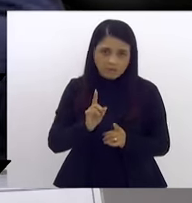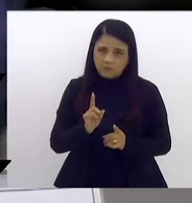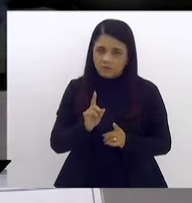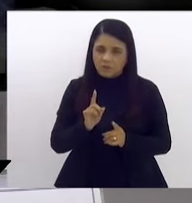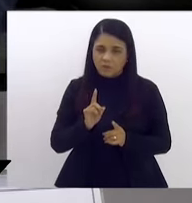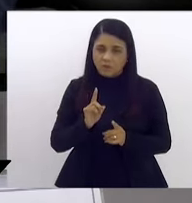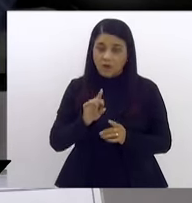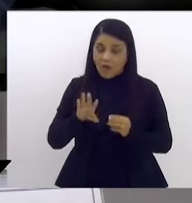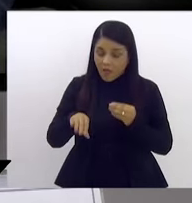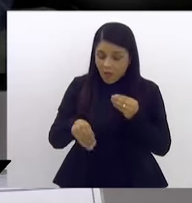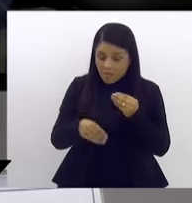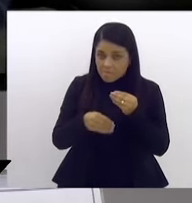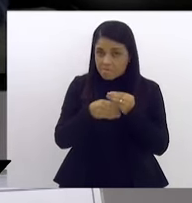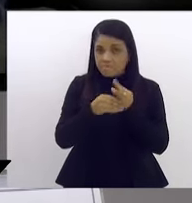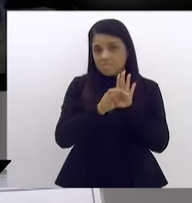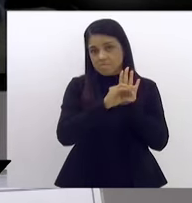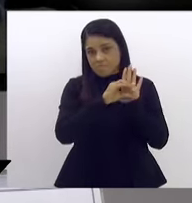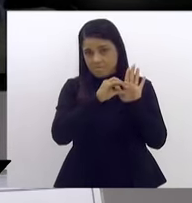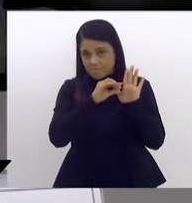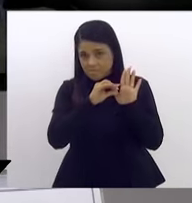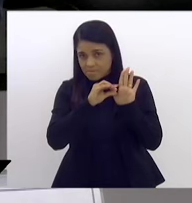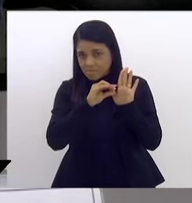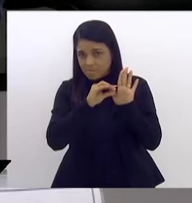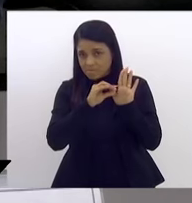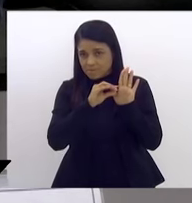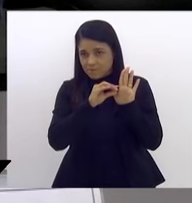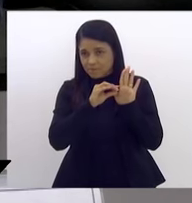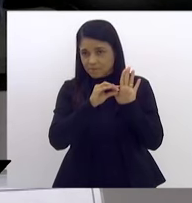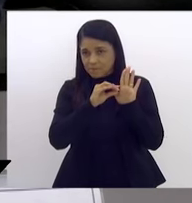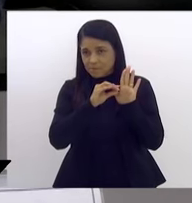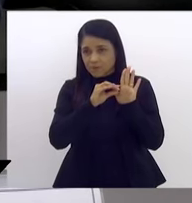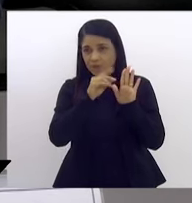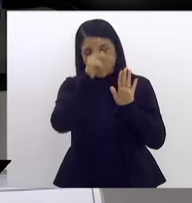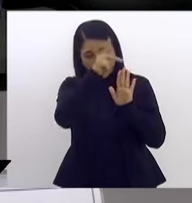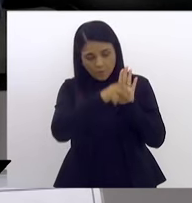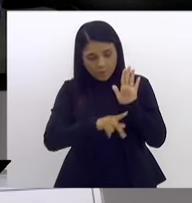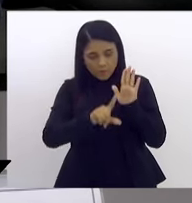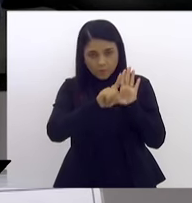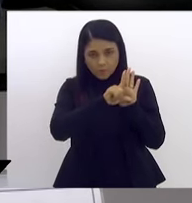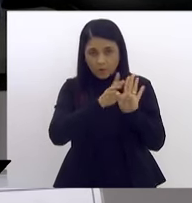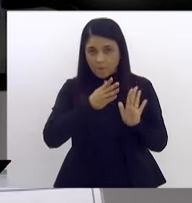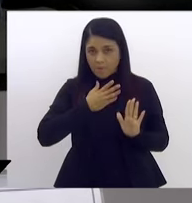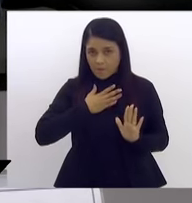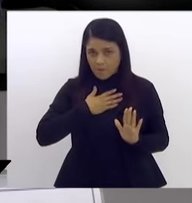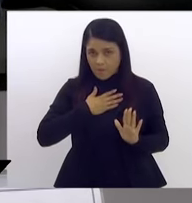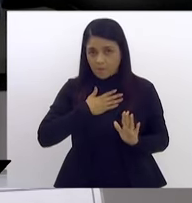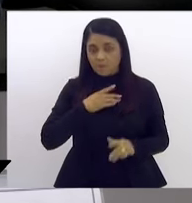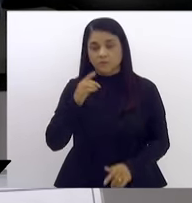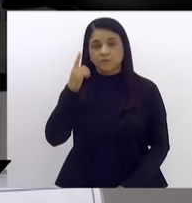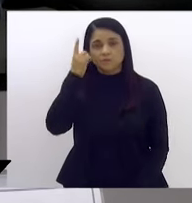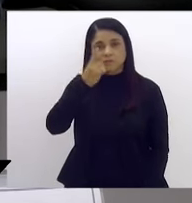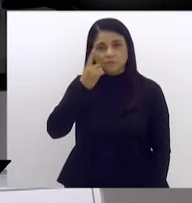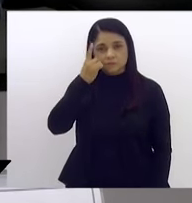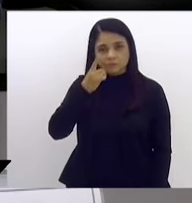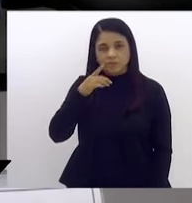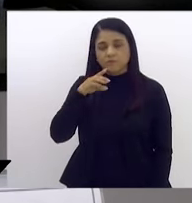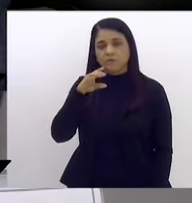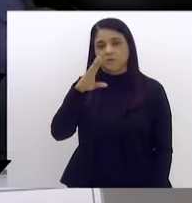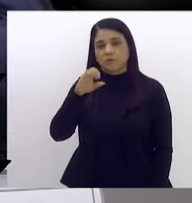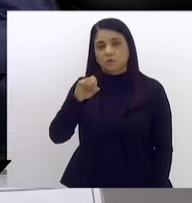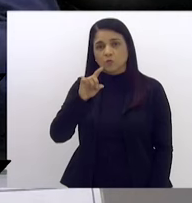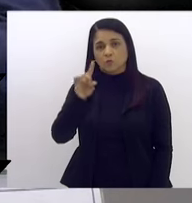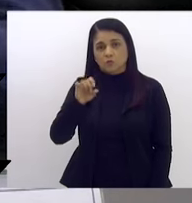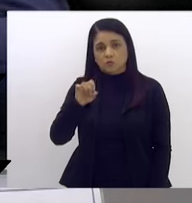parte vou fazer a emenda que eu vou fazer ao meu próprio projeto Deputado cozolino Deputado Dr Serginho